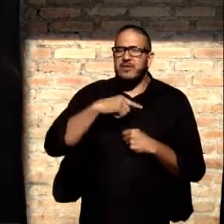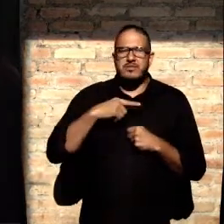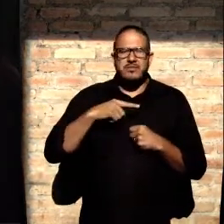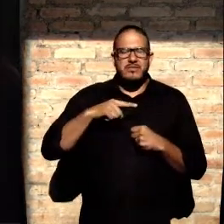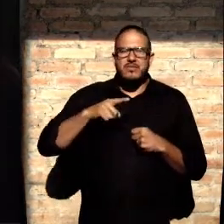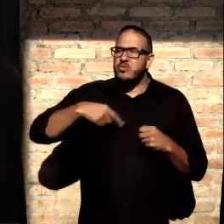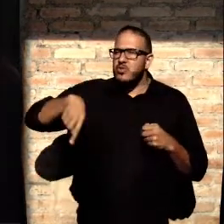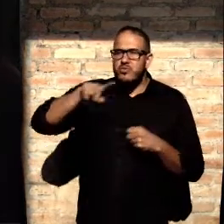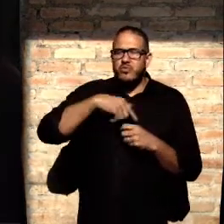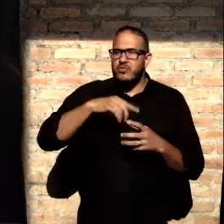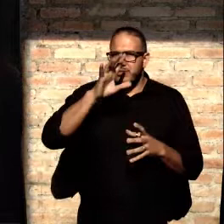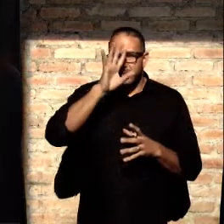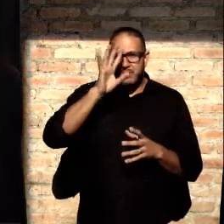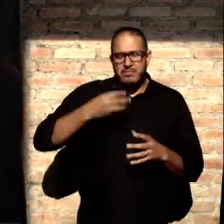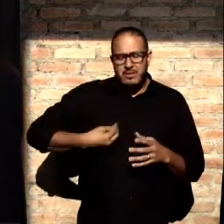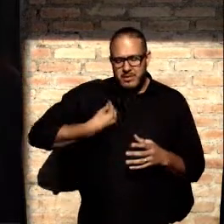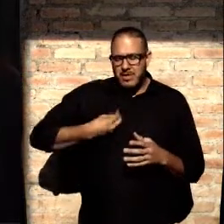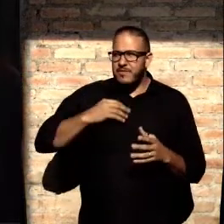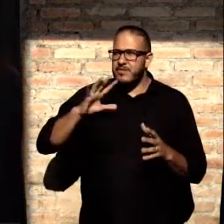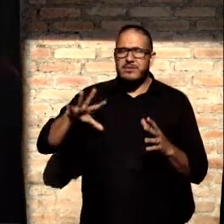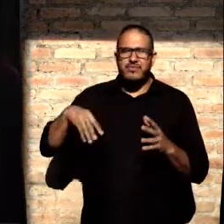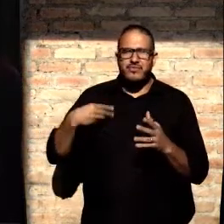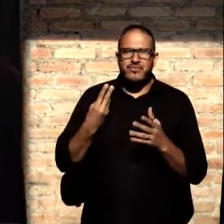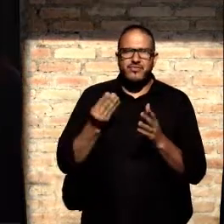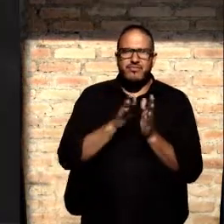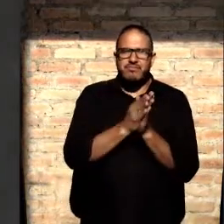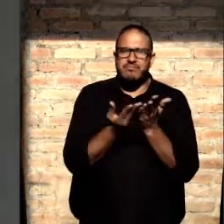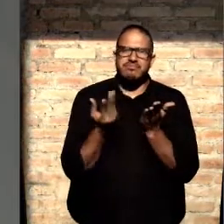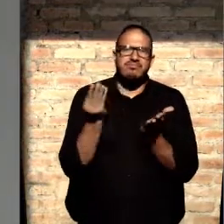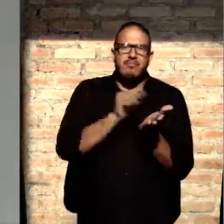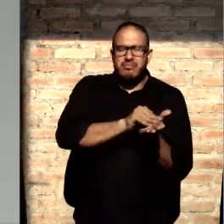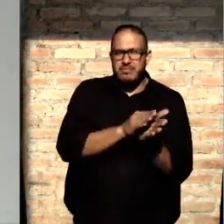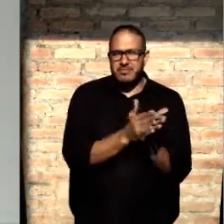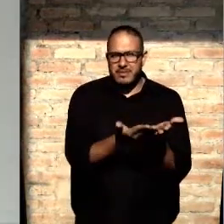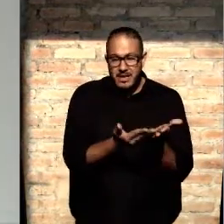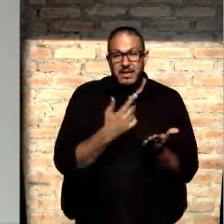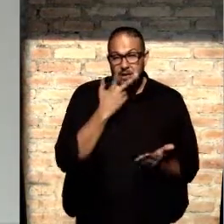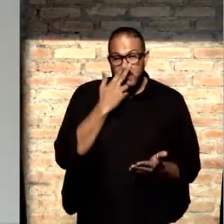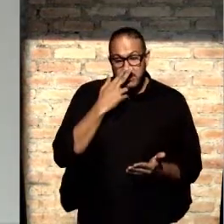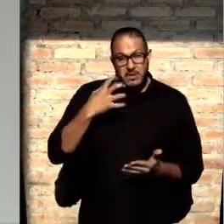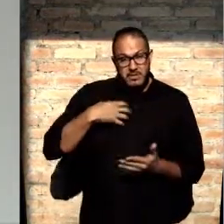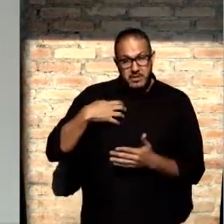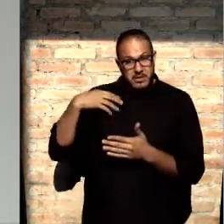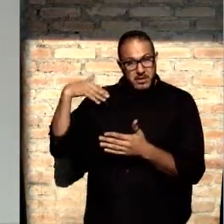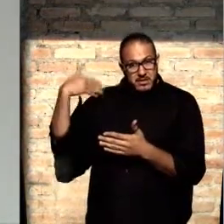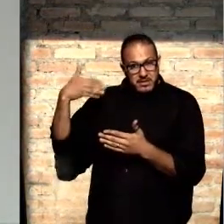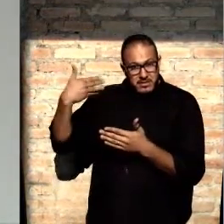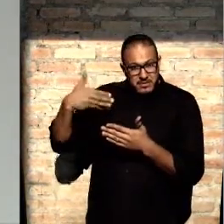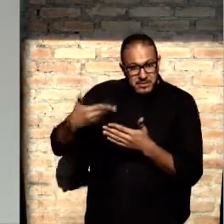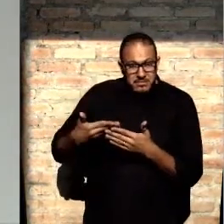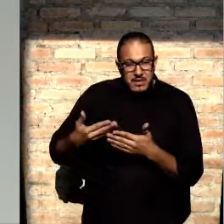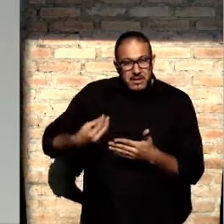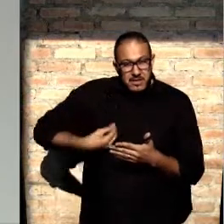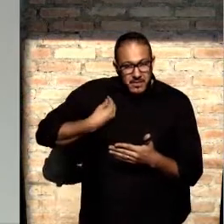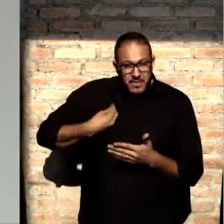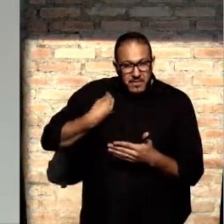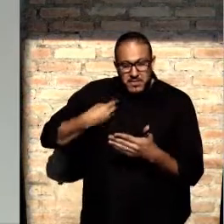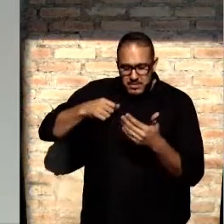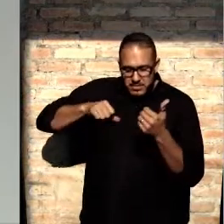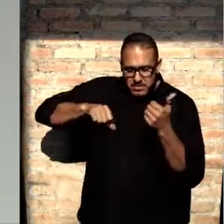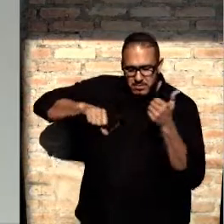livro de história porque a nossa geração e eu sinto que a minha geração especialmente viveu uma mudança de